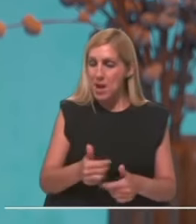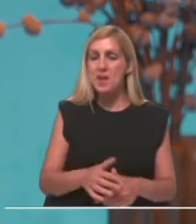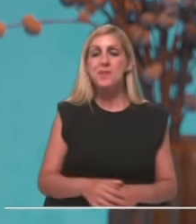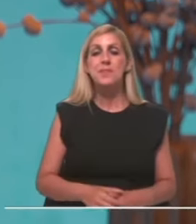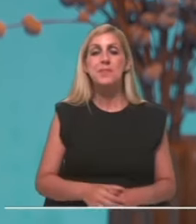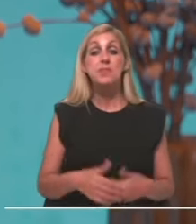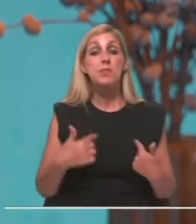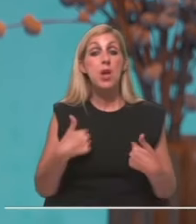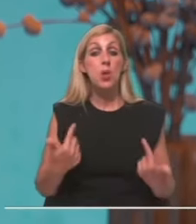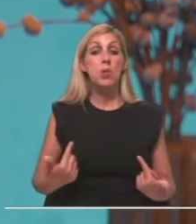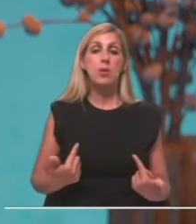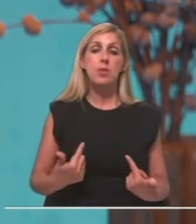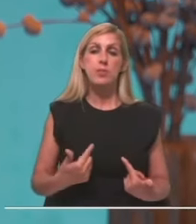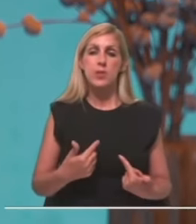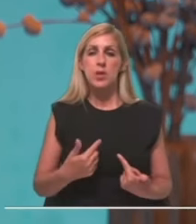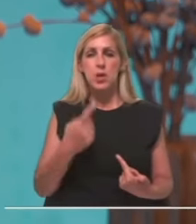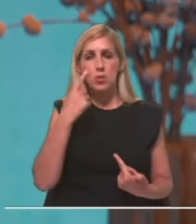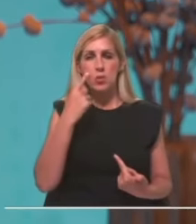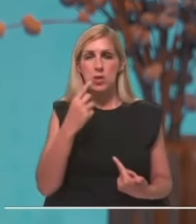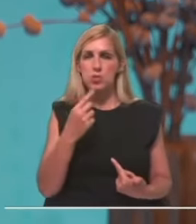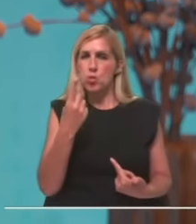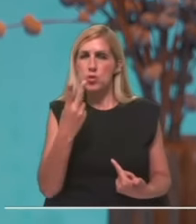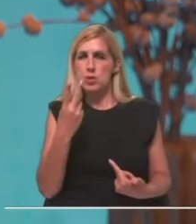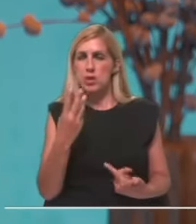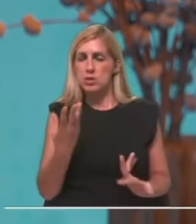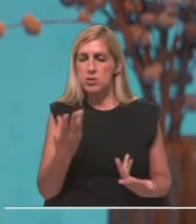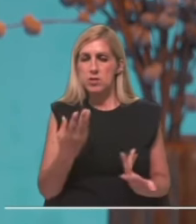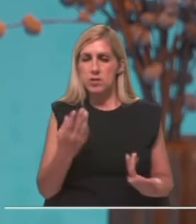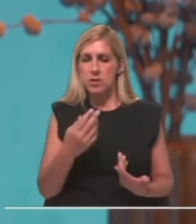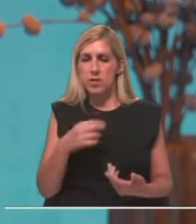E eu conheci 2 ou 3 vezes a família dela.